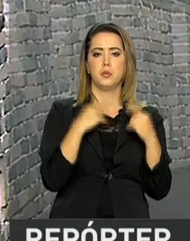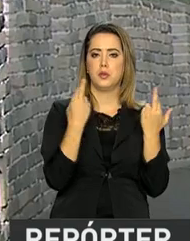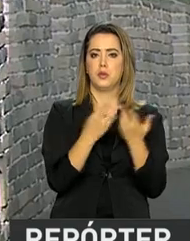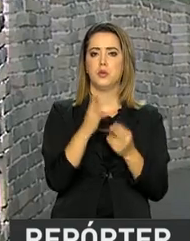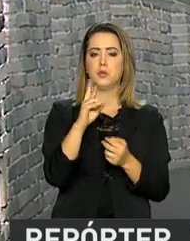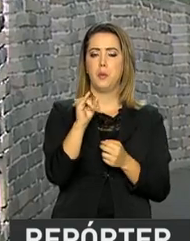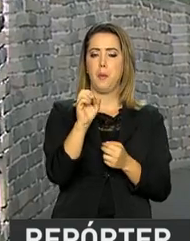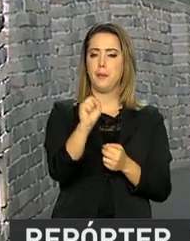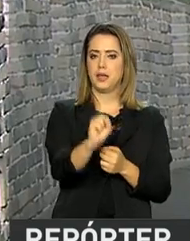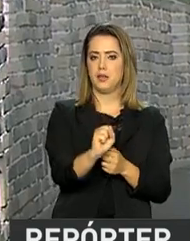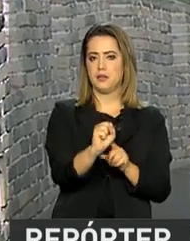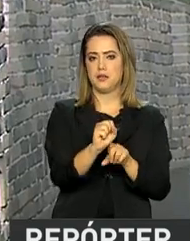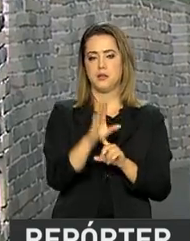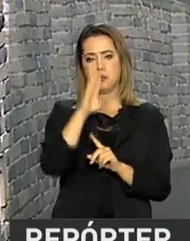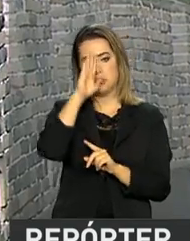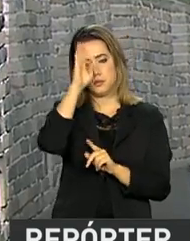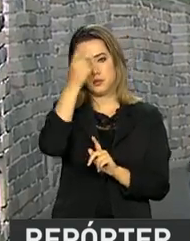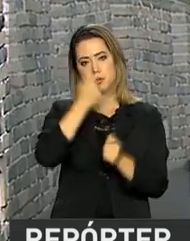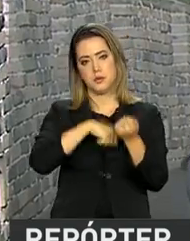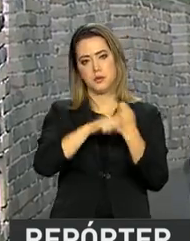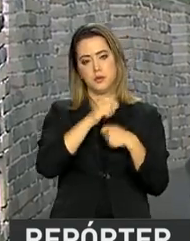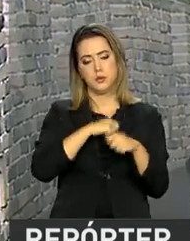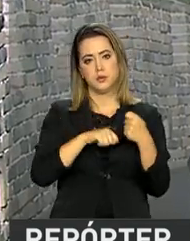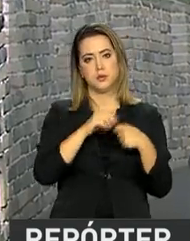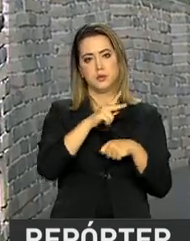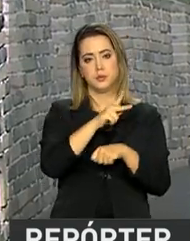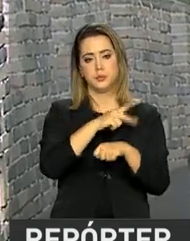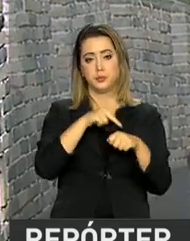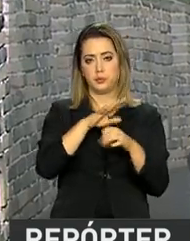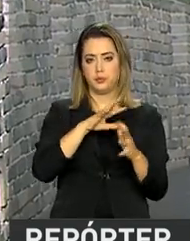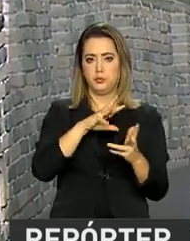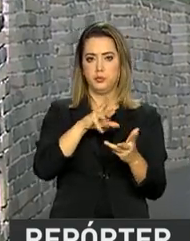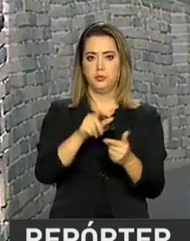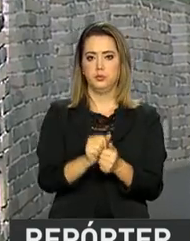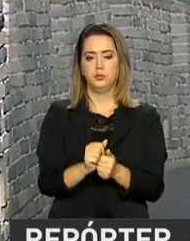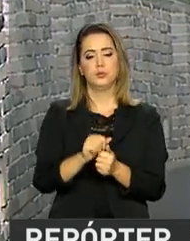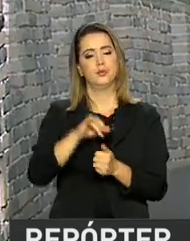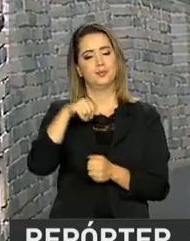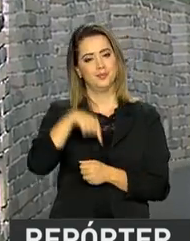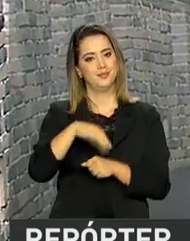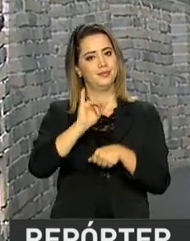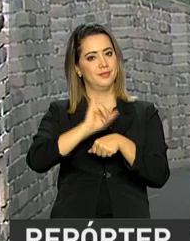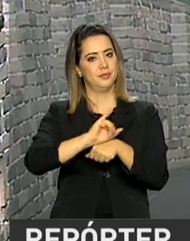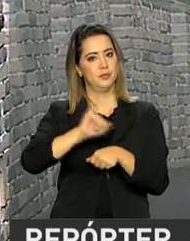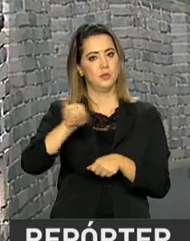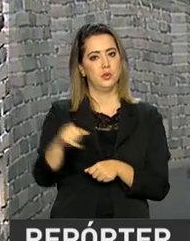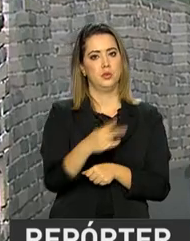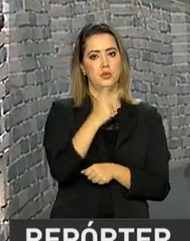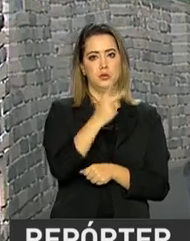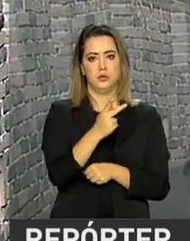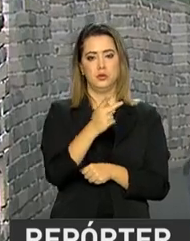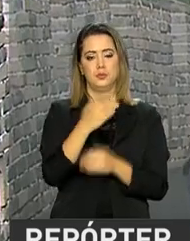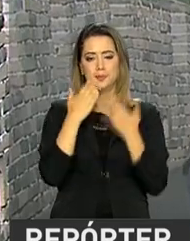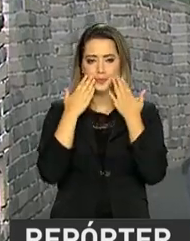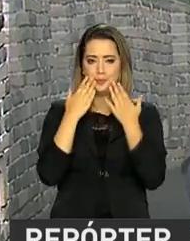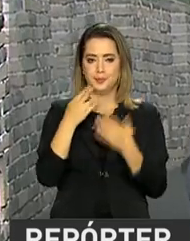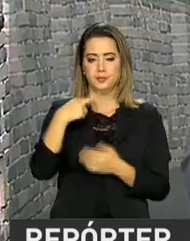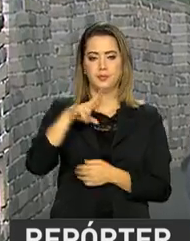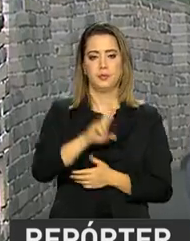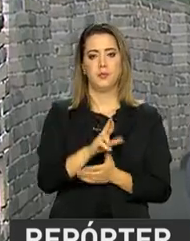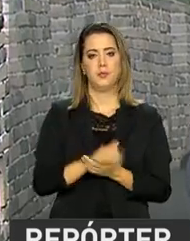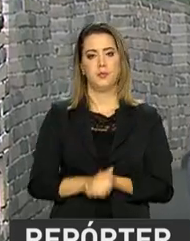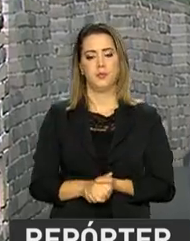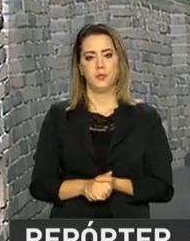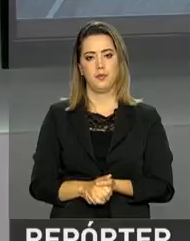o grupo das principais economias em desenvolvimento do mundo de pequim na china joão pedro neto para tv